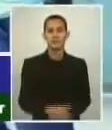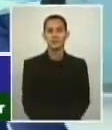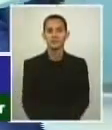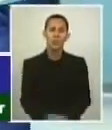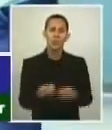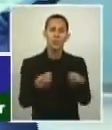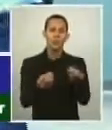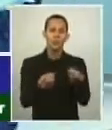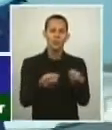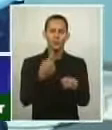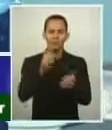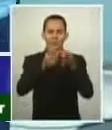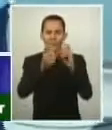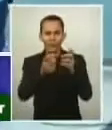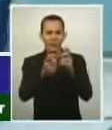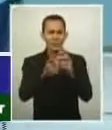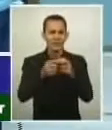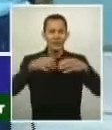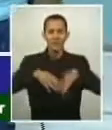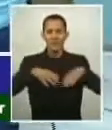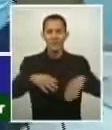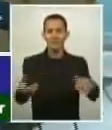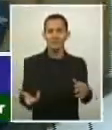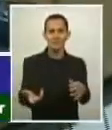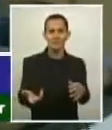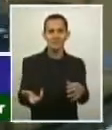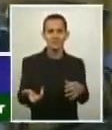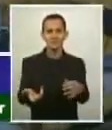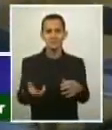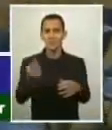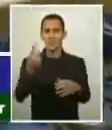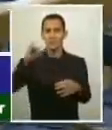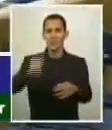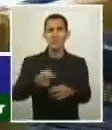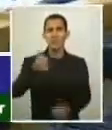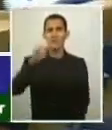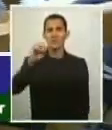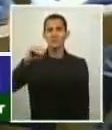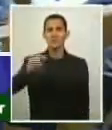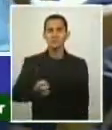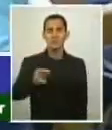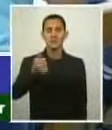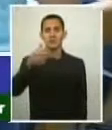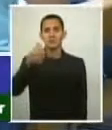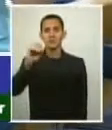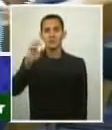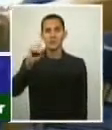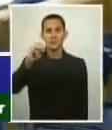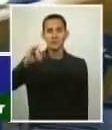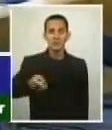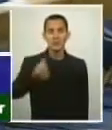e como é que nós vamos reunir na praça pública um milhão 10 milhões 100 milhões